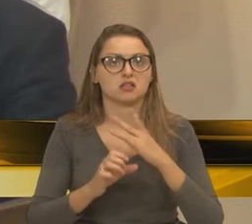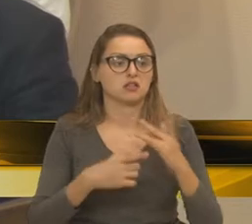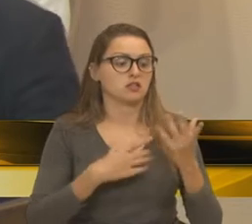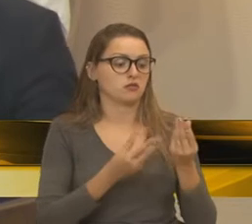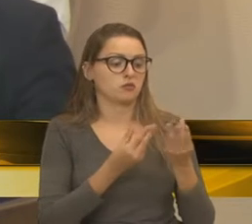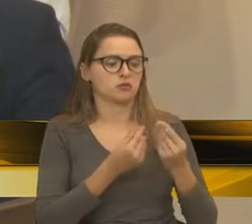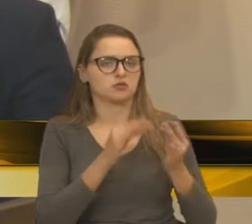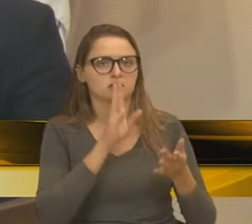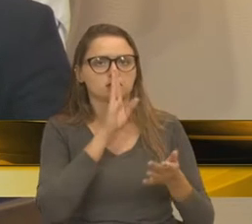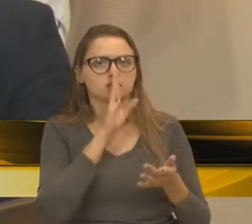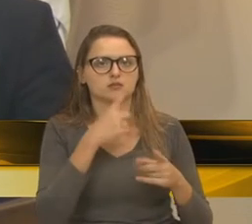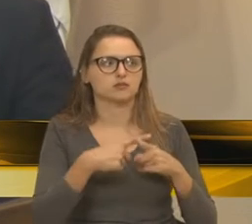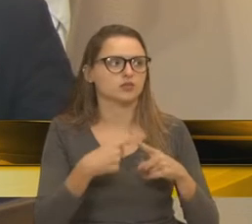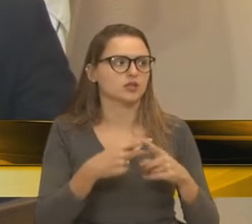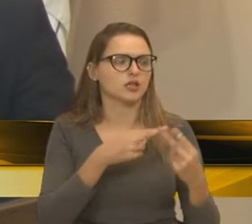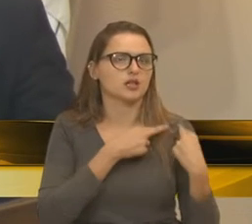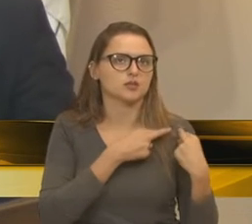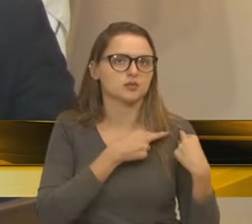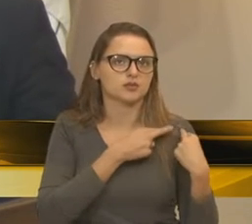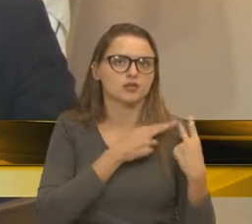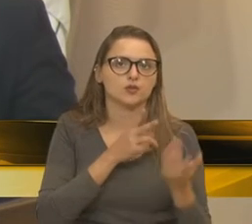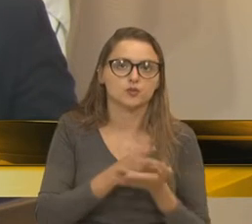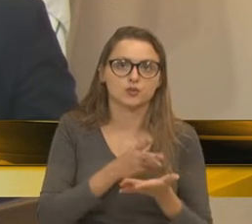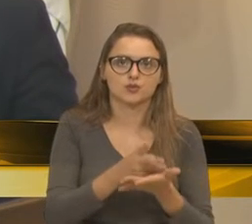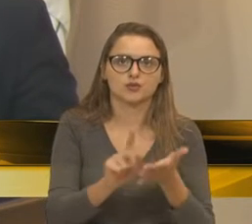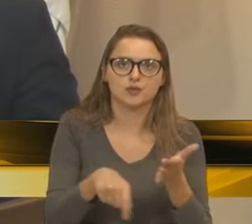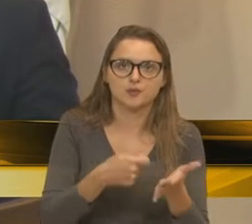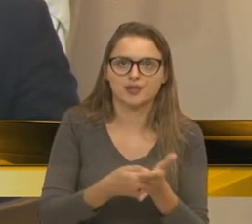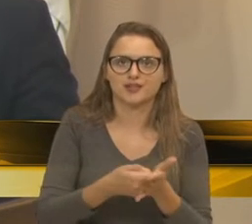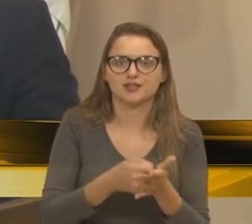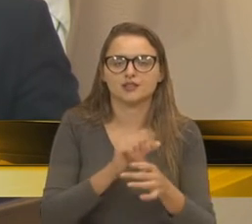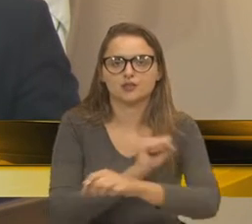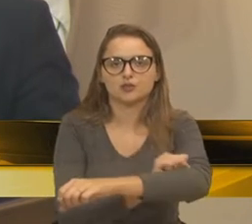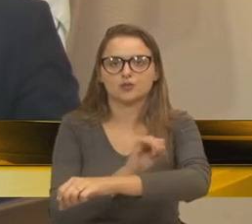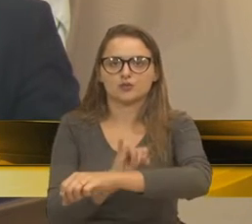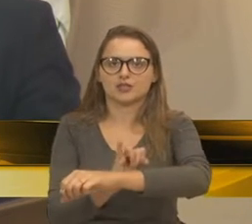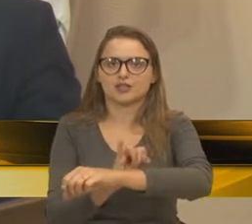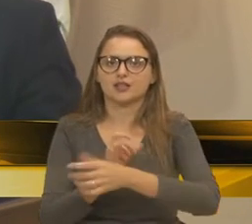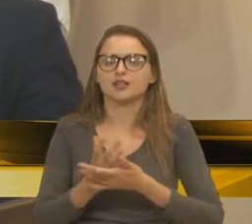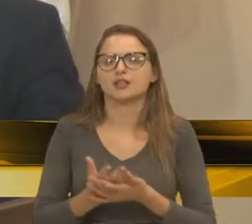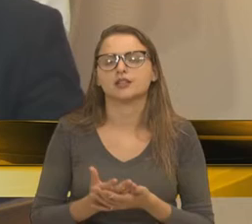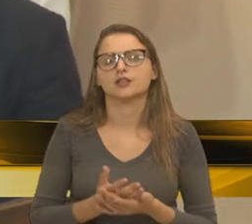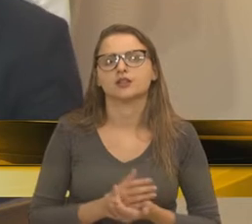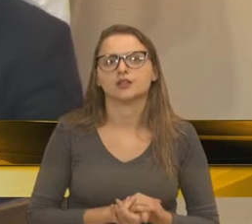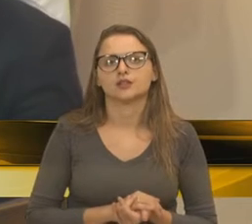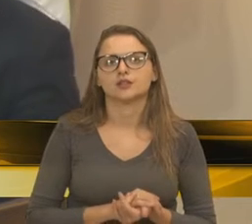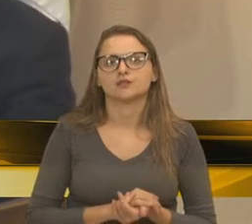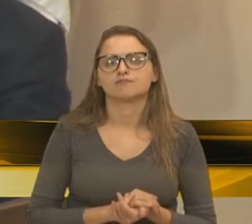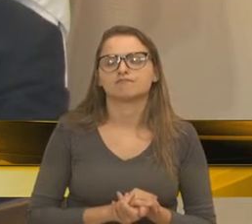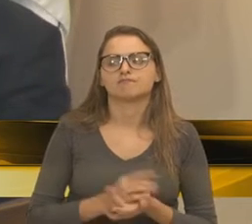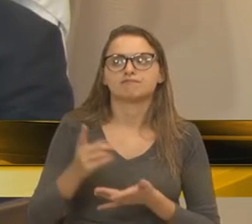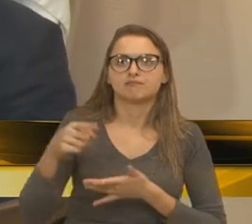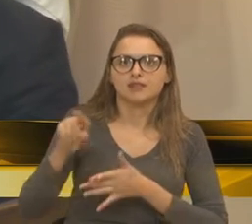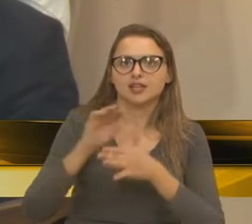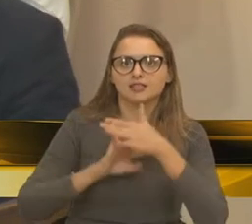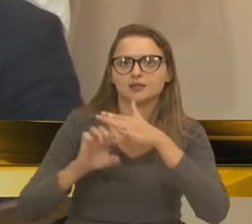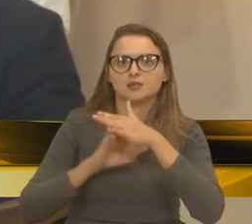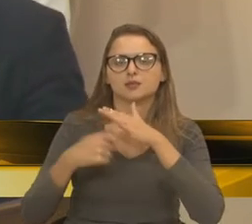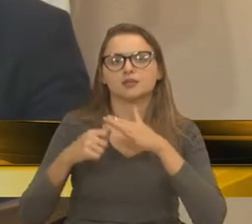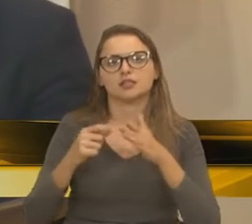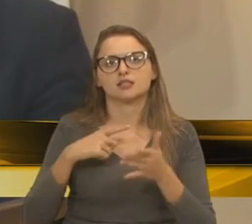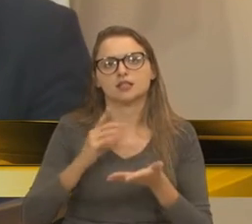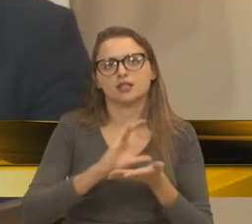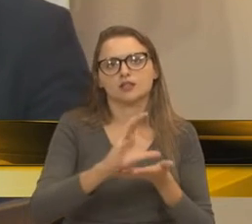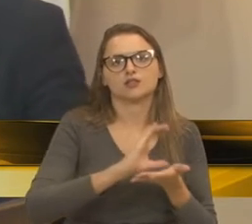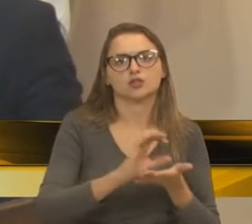porque eles são responsáveis por manter o Senai José Gazola. Eles precisariam fazer investimentos, algo em